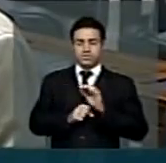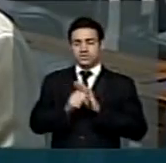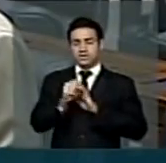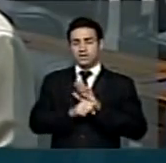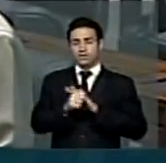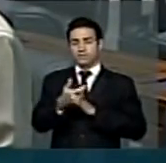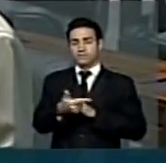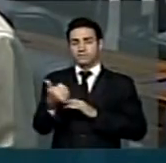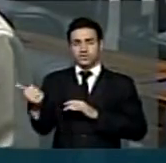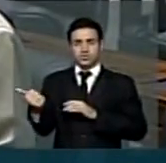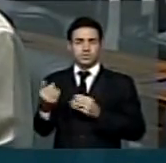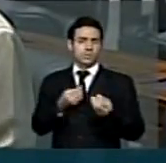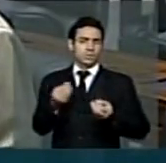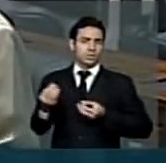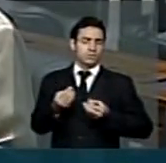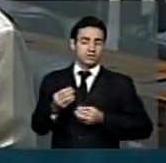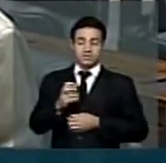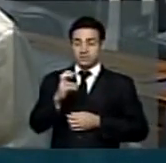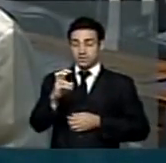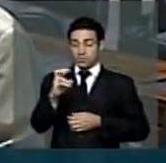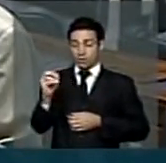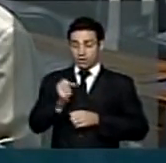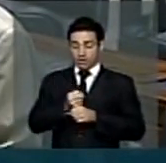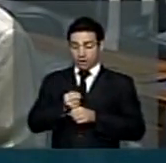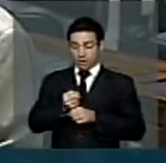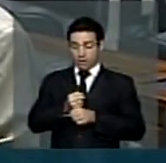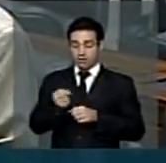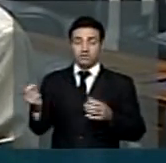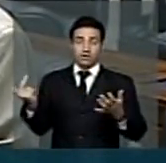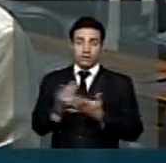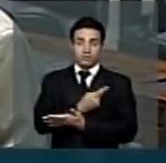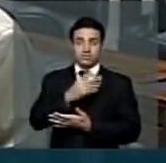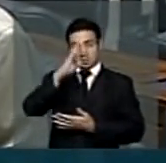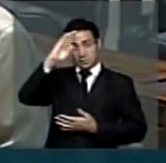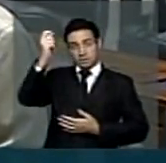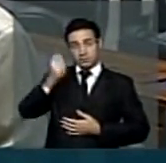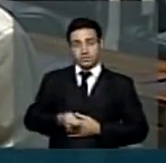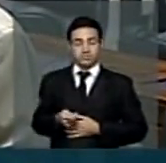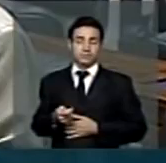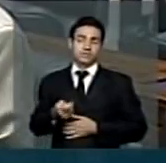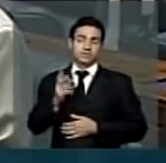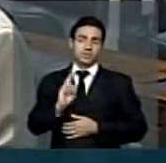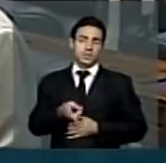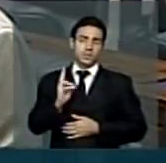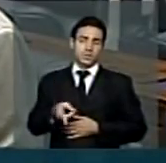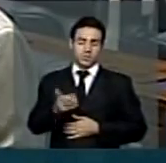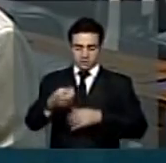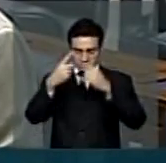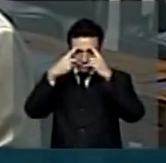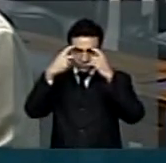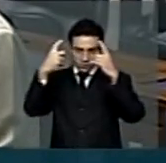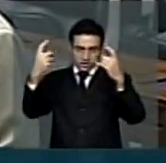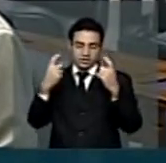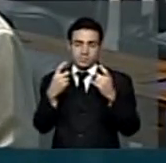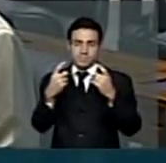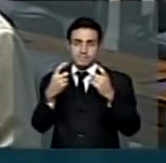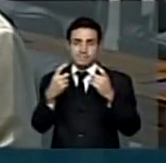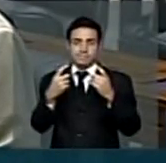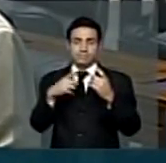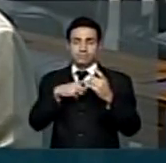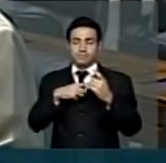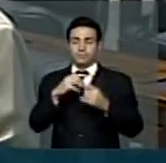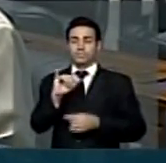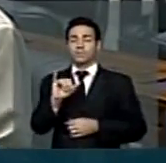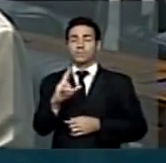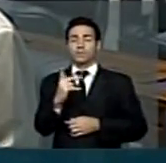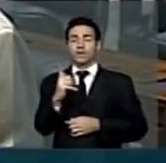XXI, 50 anos de ditadura seja preservada de forma violenta numa ilha que